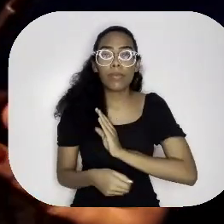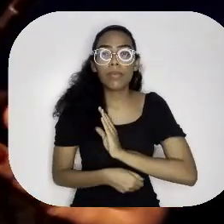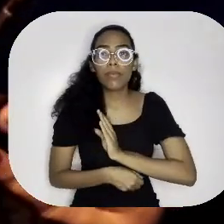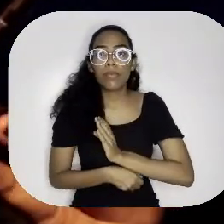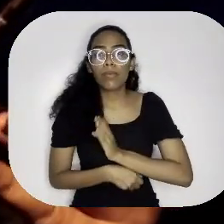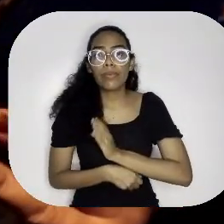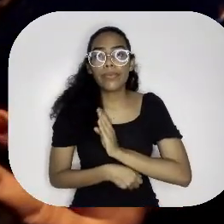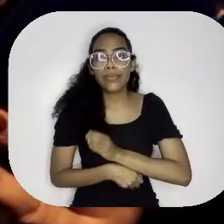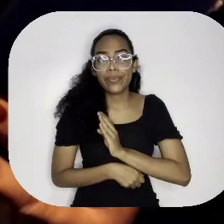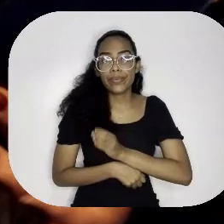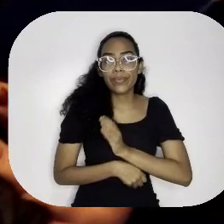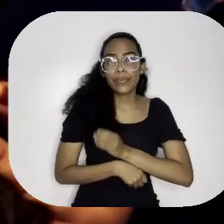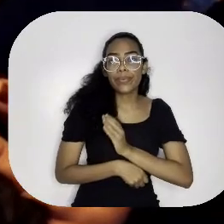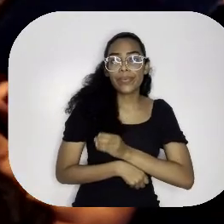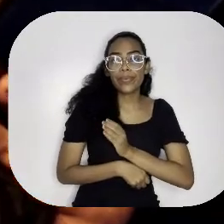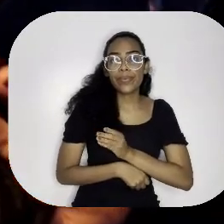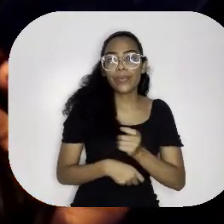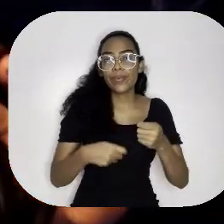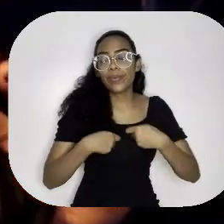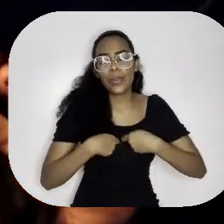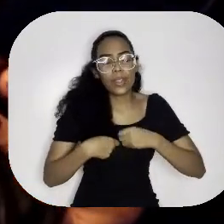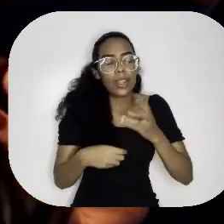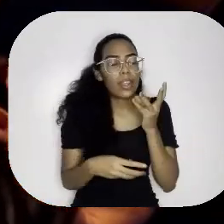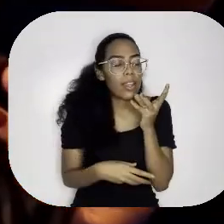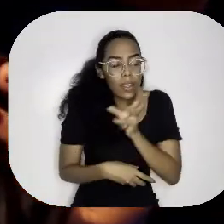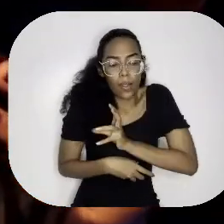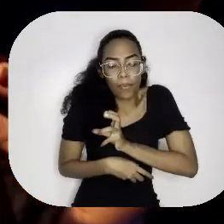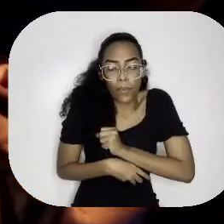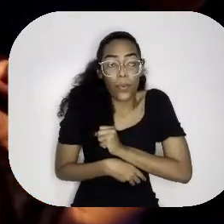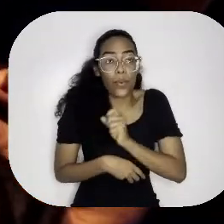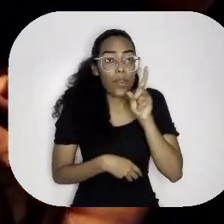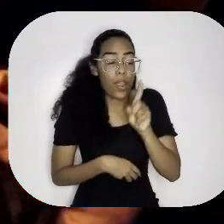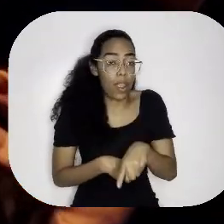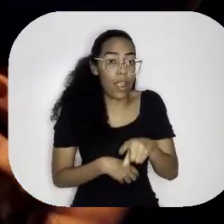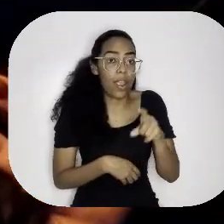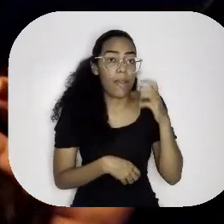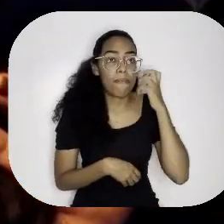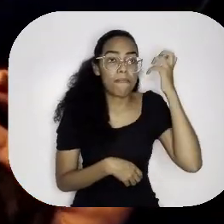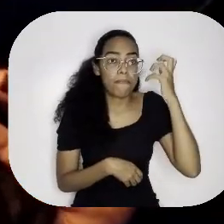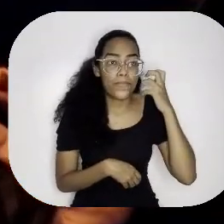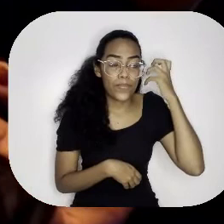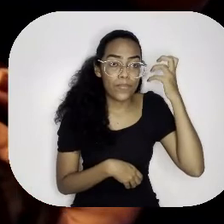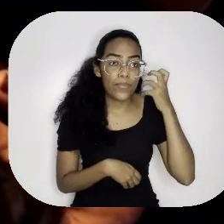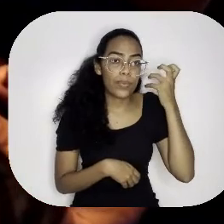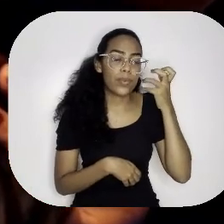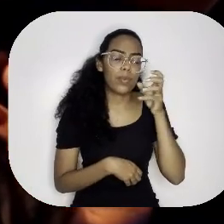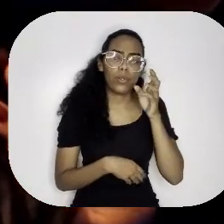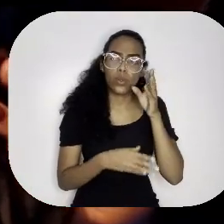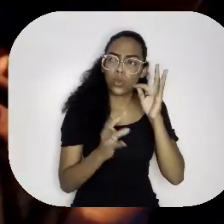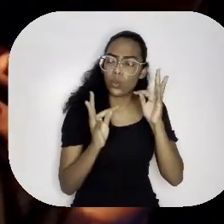nos corações a germinar melodias de puro amor. És o